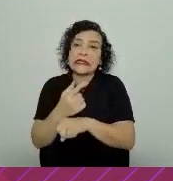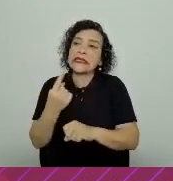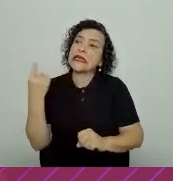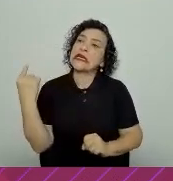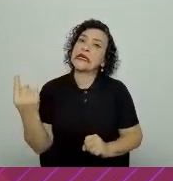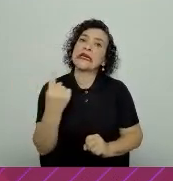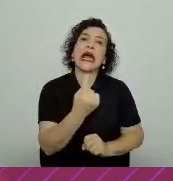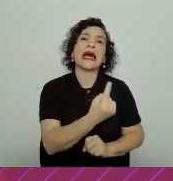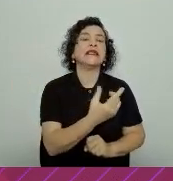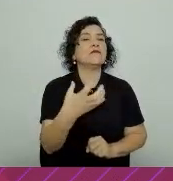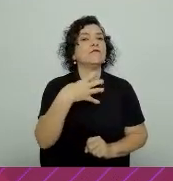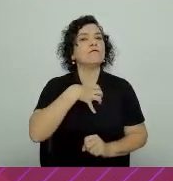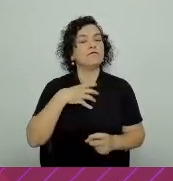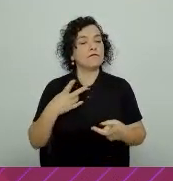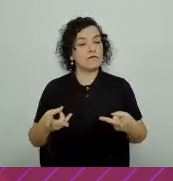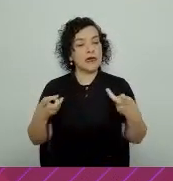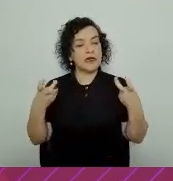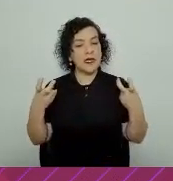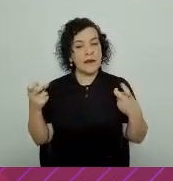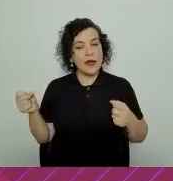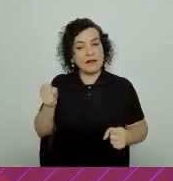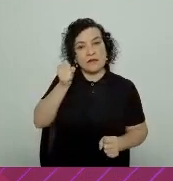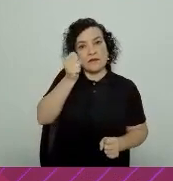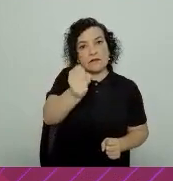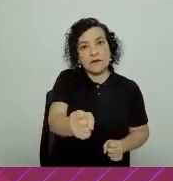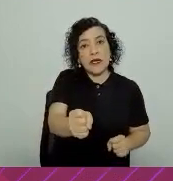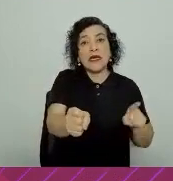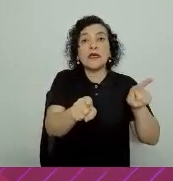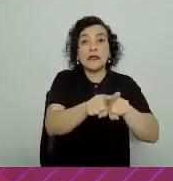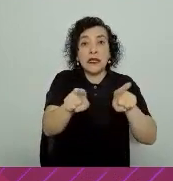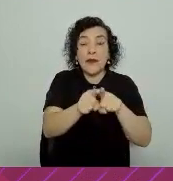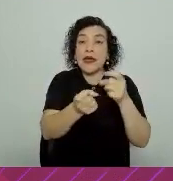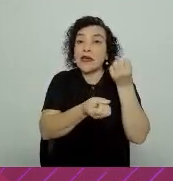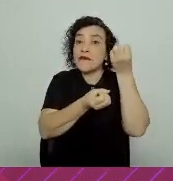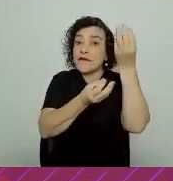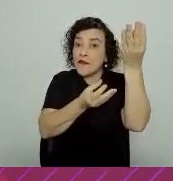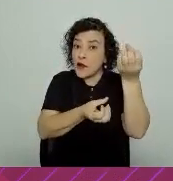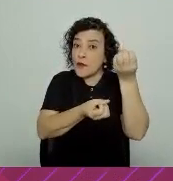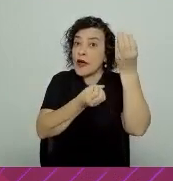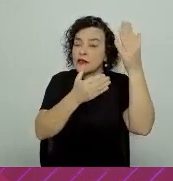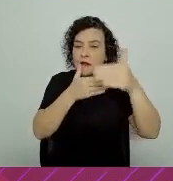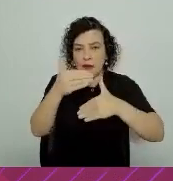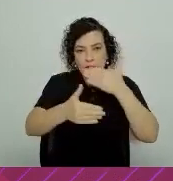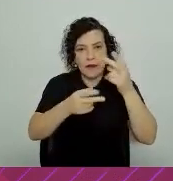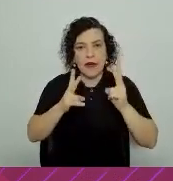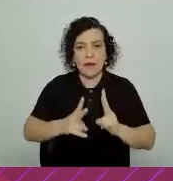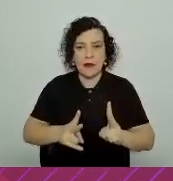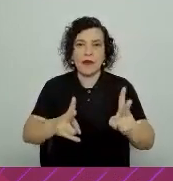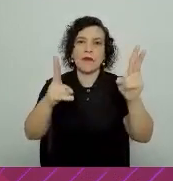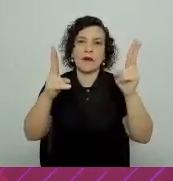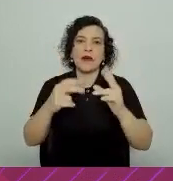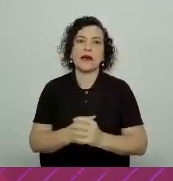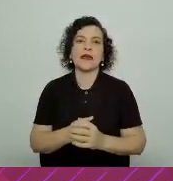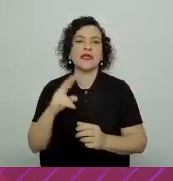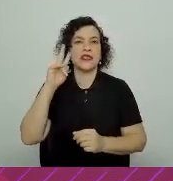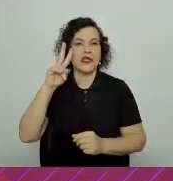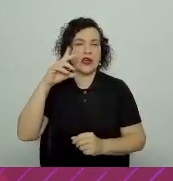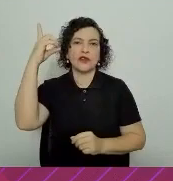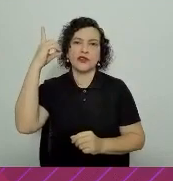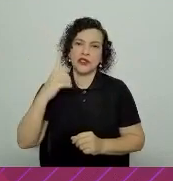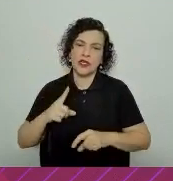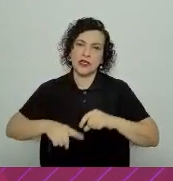presença e com continuidade de dados identidade histórico direitos objetos